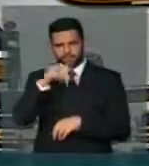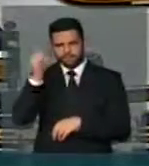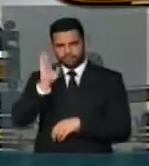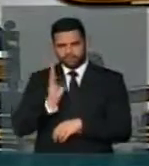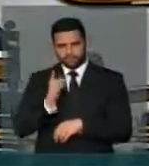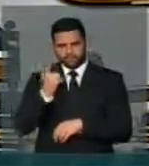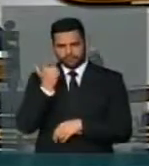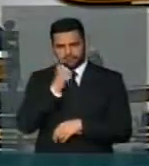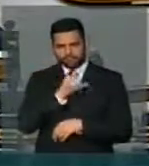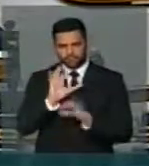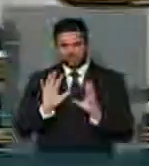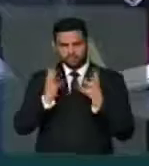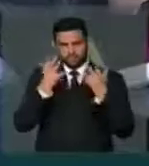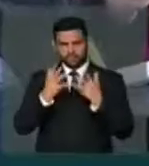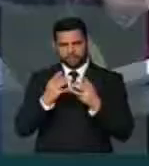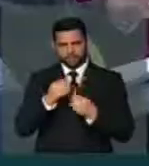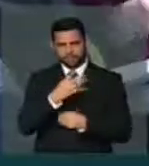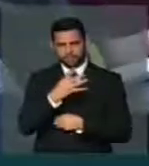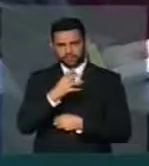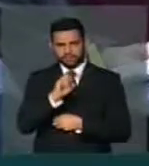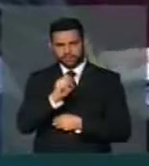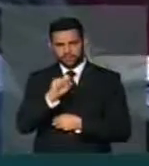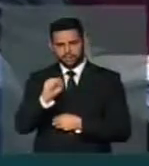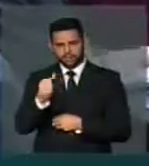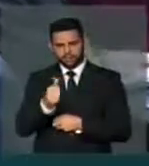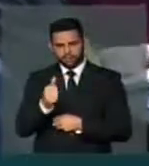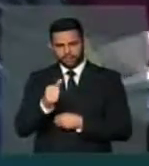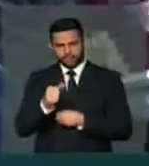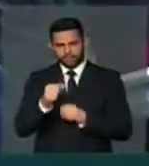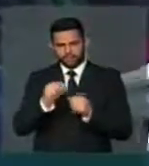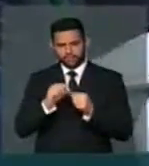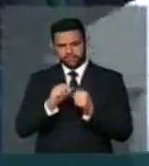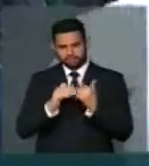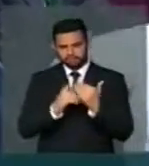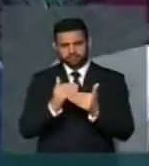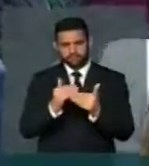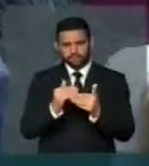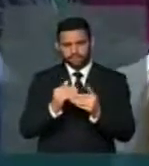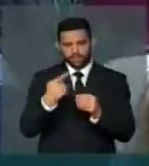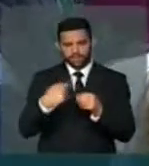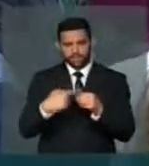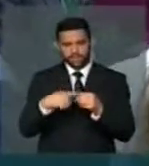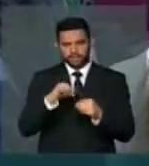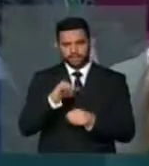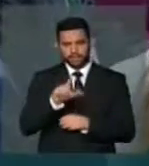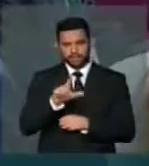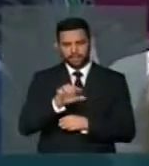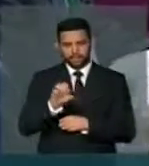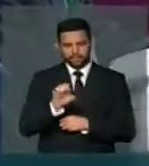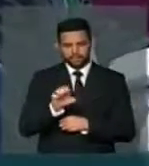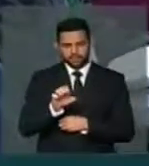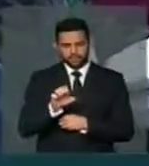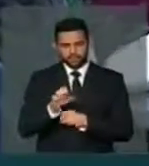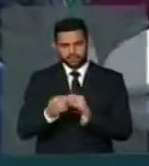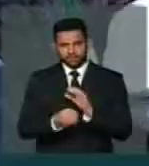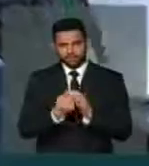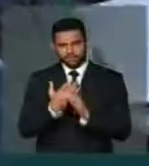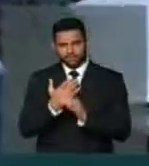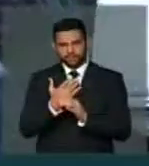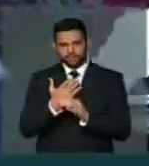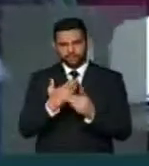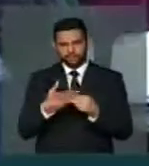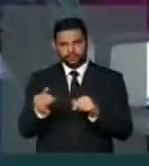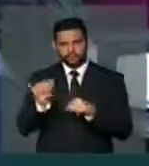irá comemorar seus 481 anos de progresso. A cidade de Ilhéus, que surgiu, foi instalada